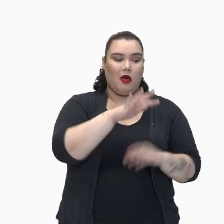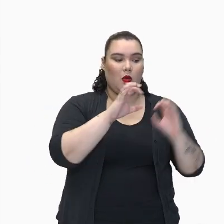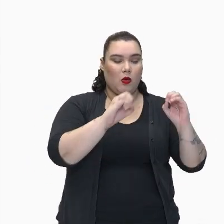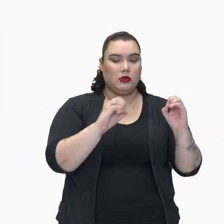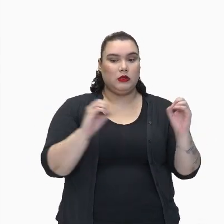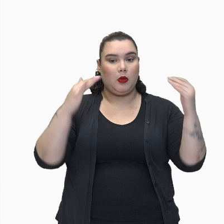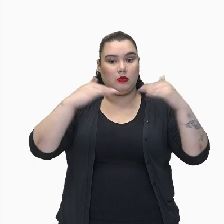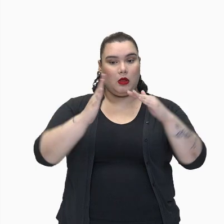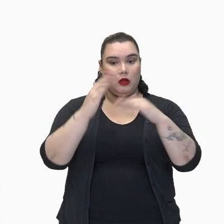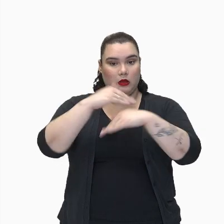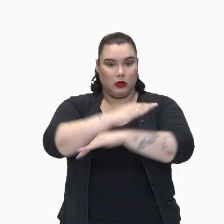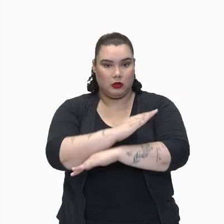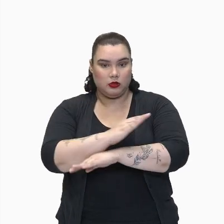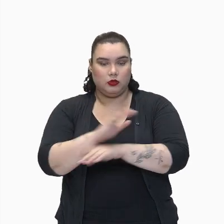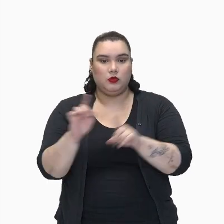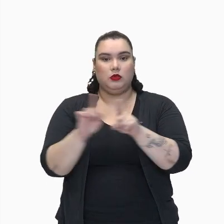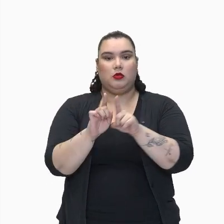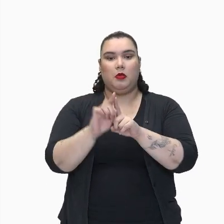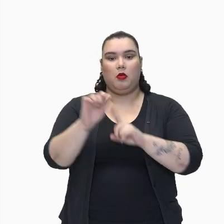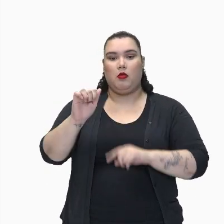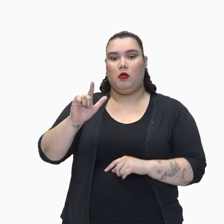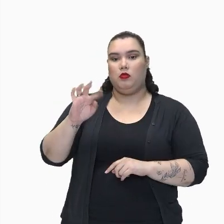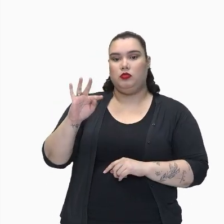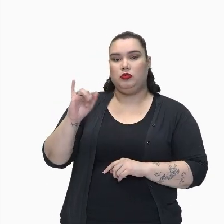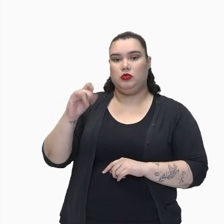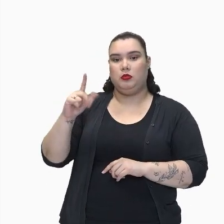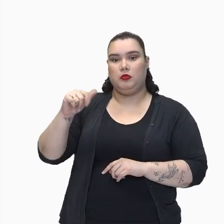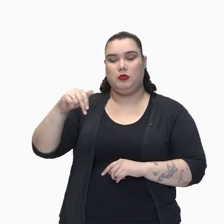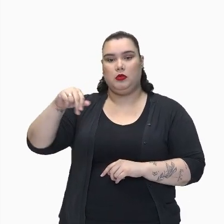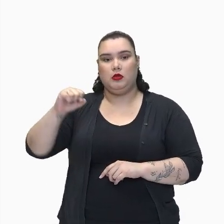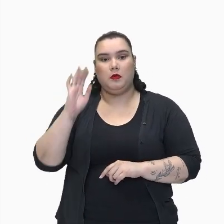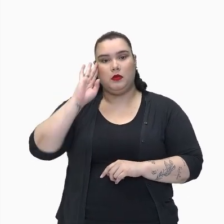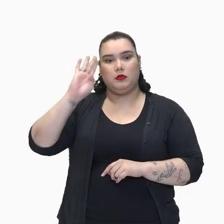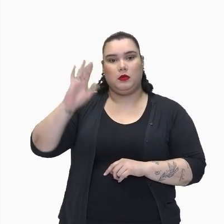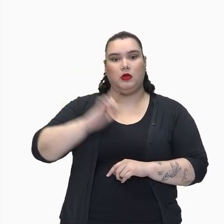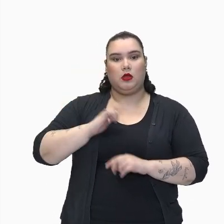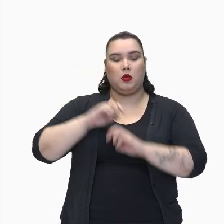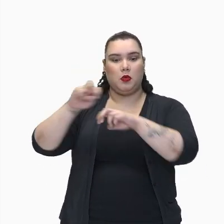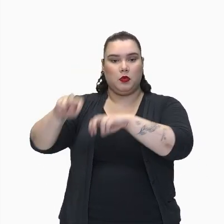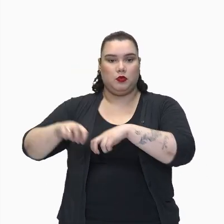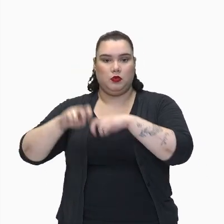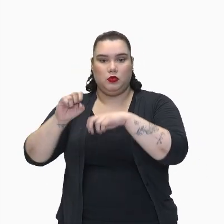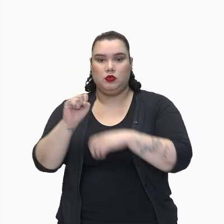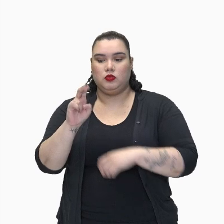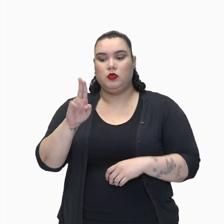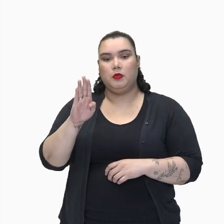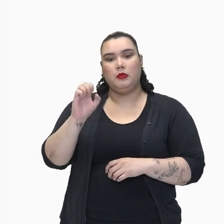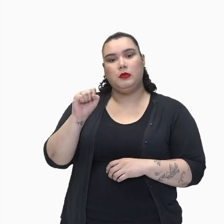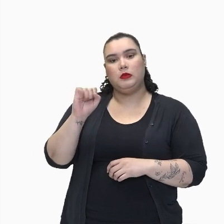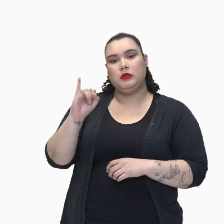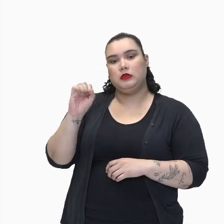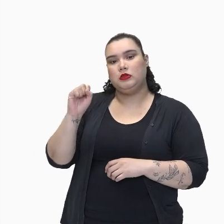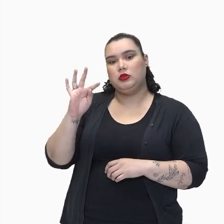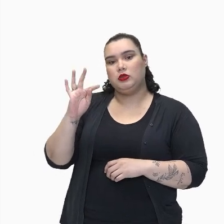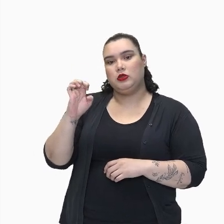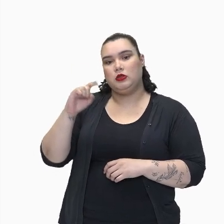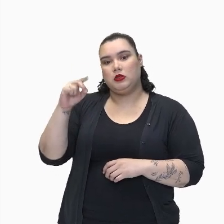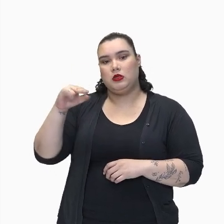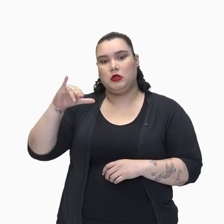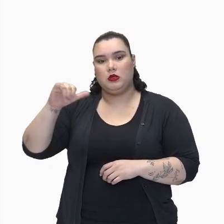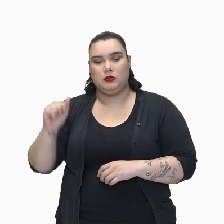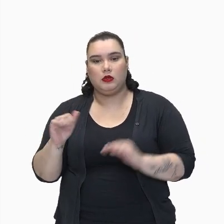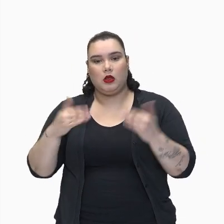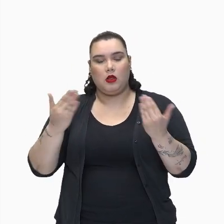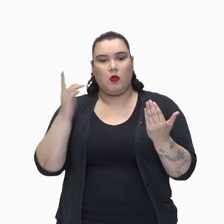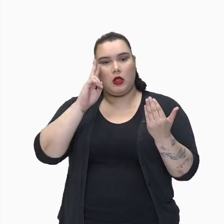nos altiplanos predomina a agricultura de subsistência. Então naquelas partes onde nós temos